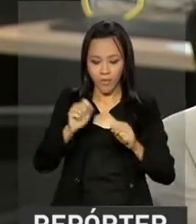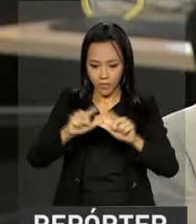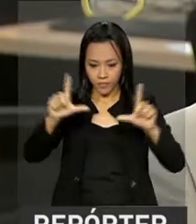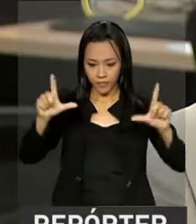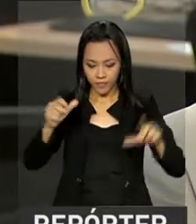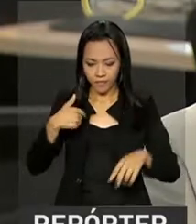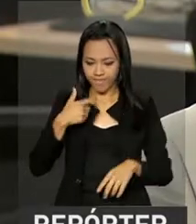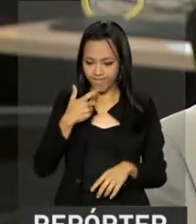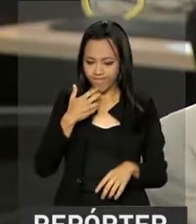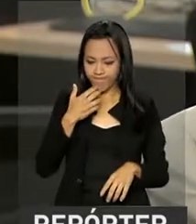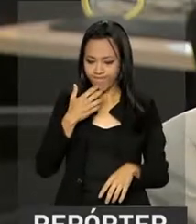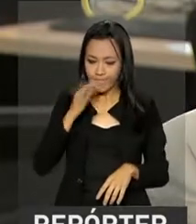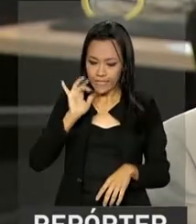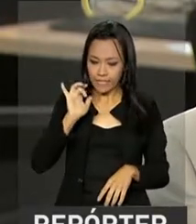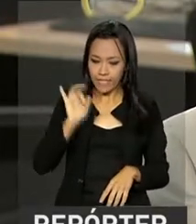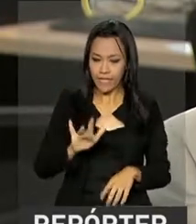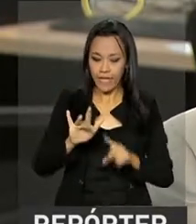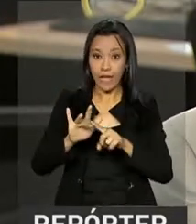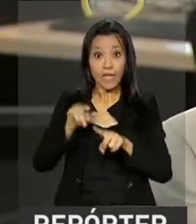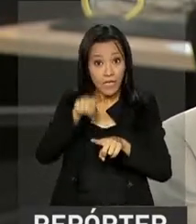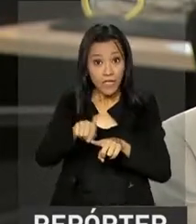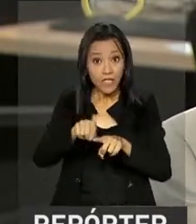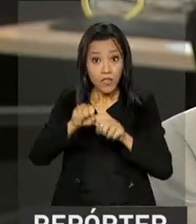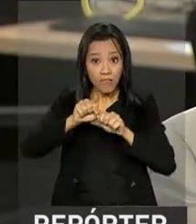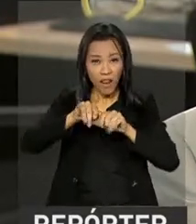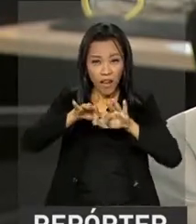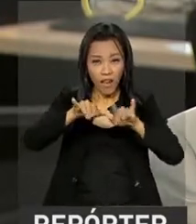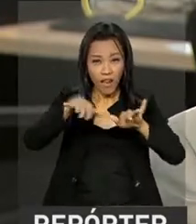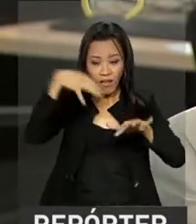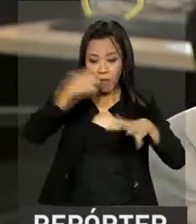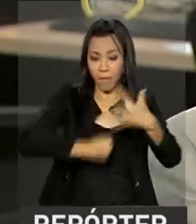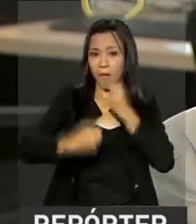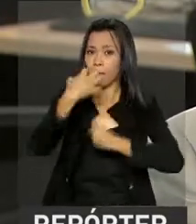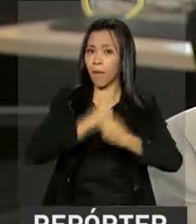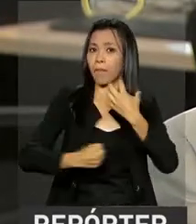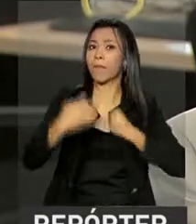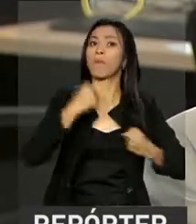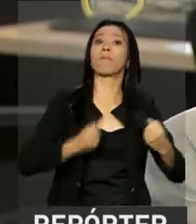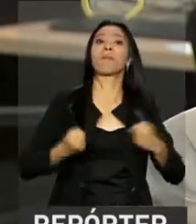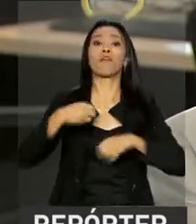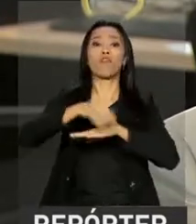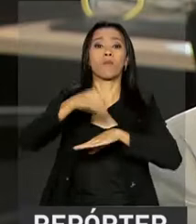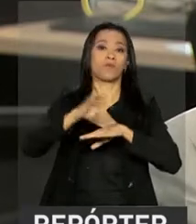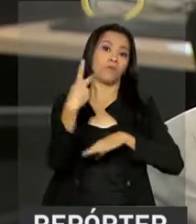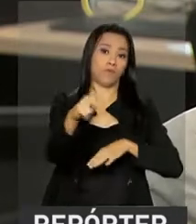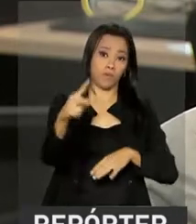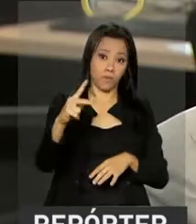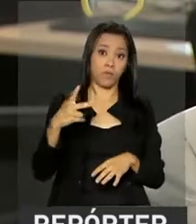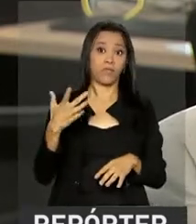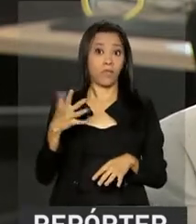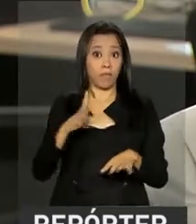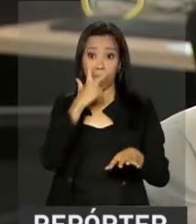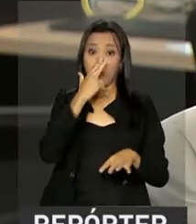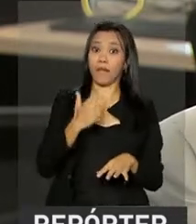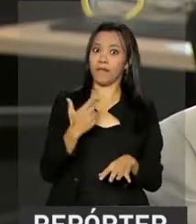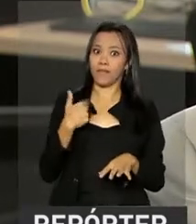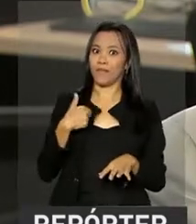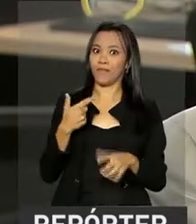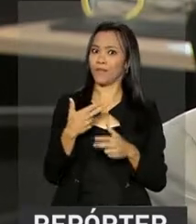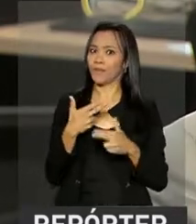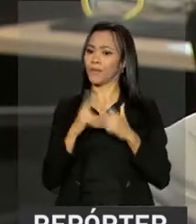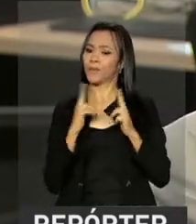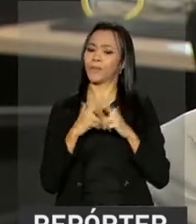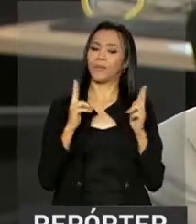a instalar algum tipo de programa e esse programa instalado no seu computador aparentemente inofensivo ele tá roubando suas